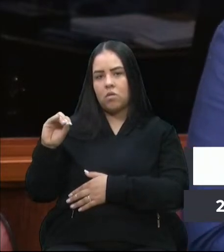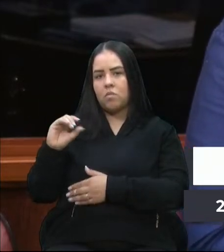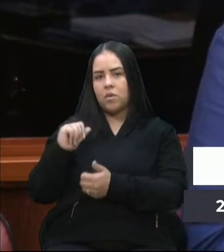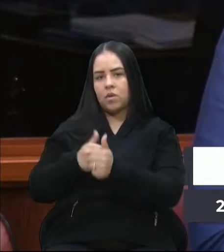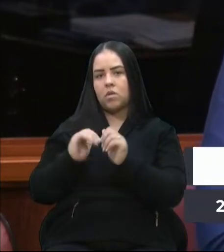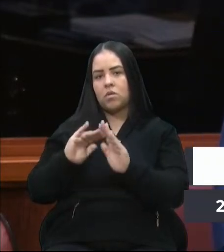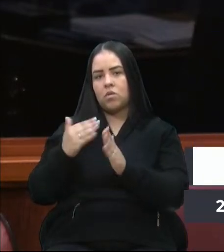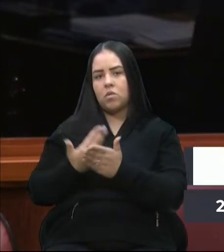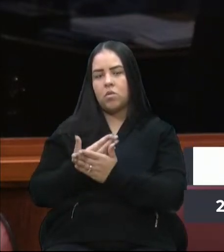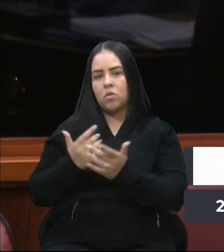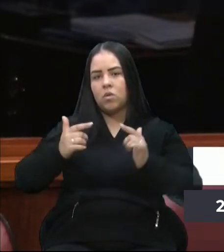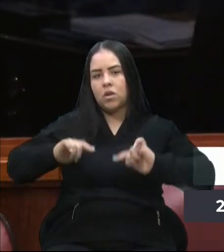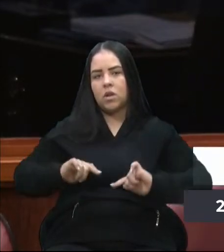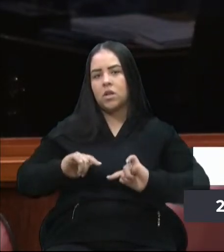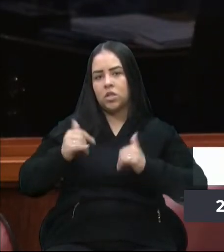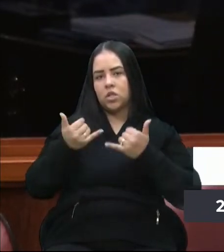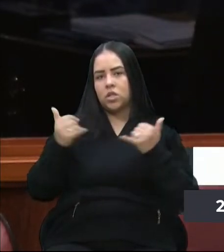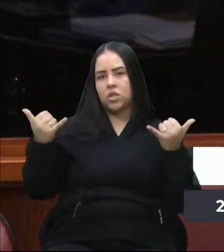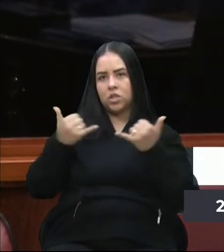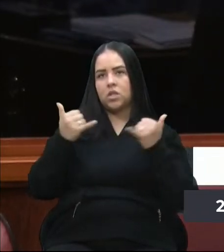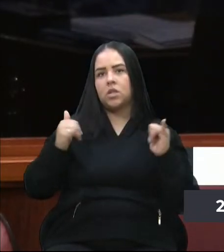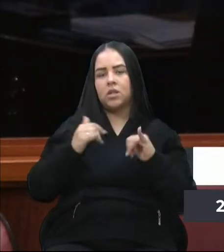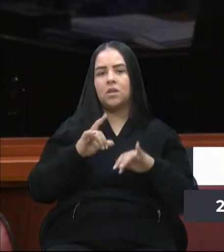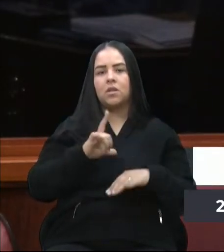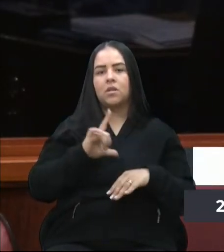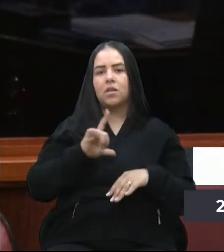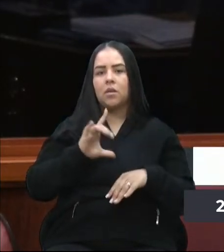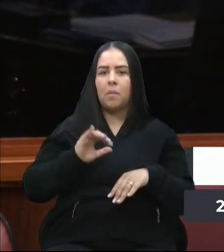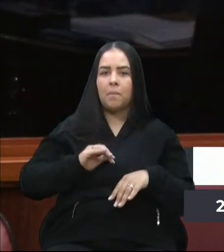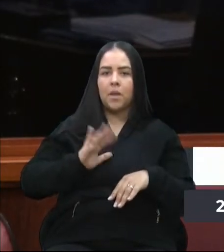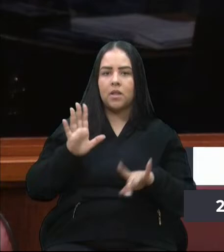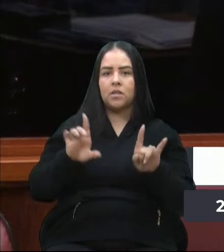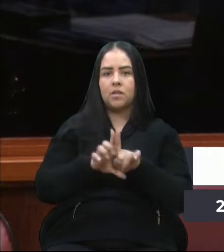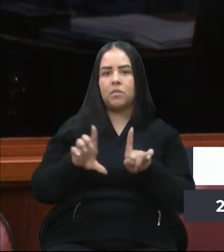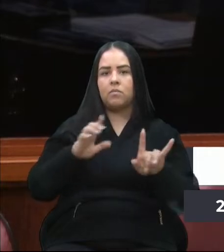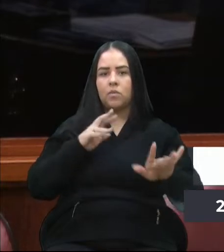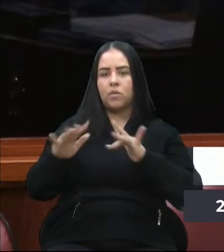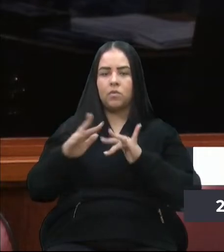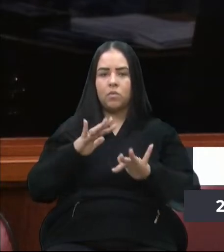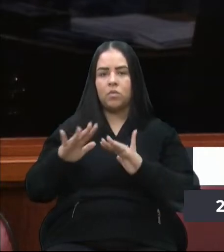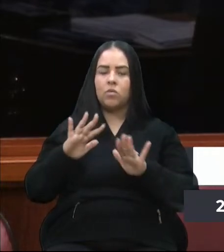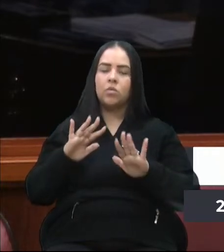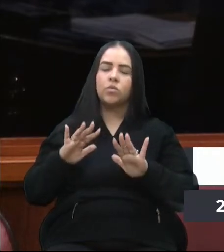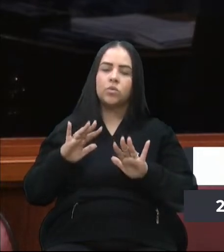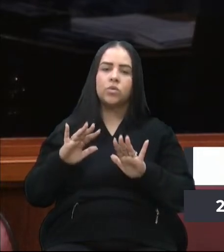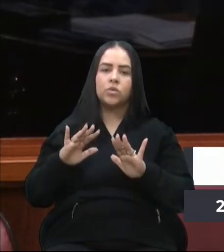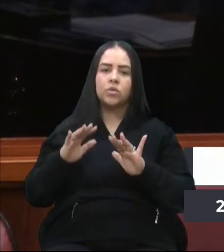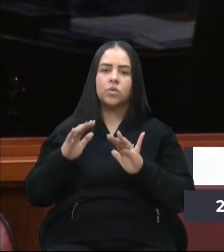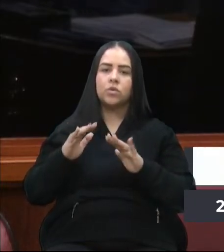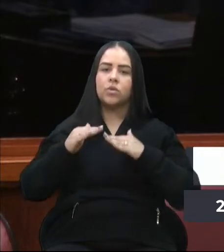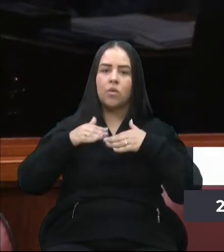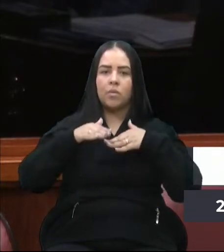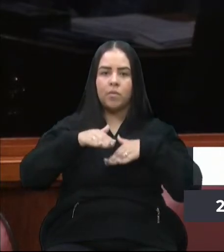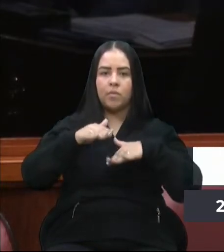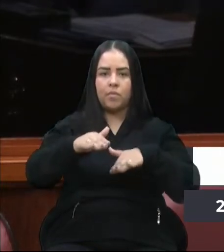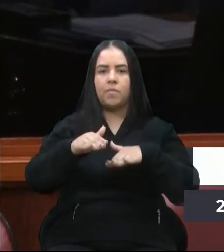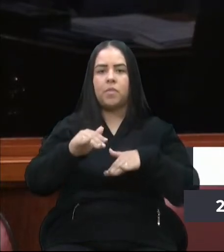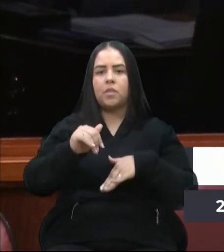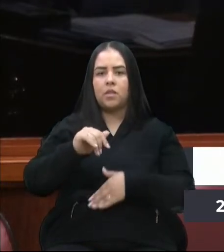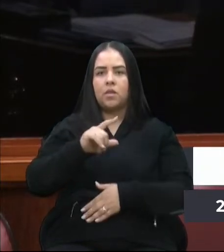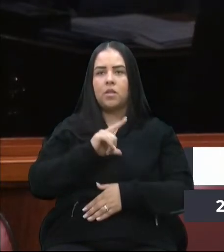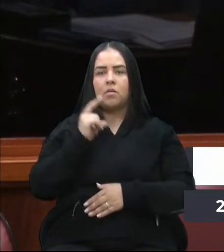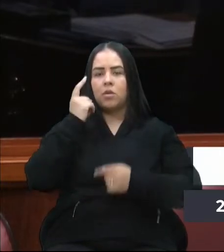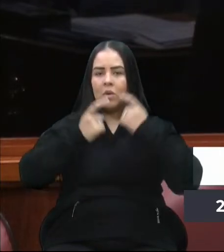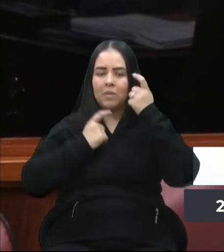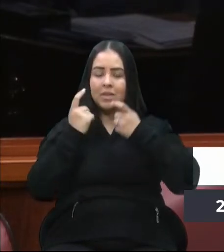subestação de energia com distribuição de fio de alta tensão e, além disso, o tráfego de veículos na via em frente à escola intensifica-se, gerando-se